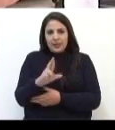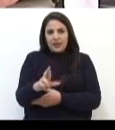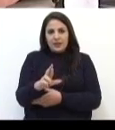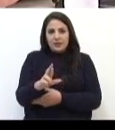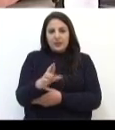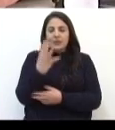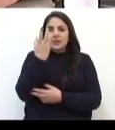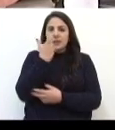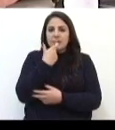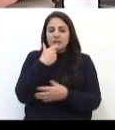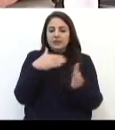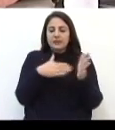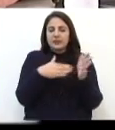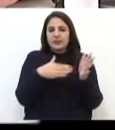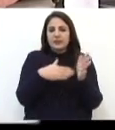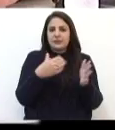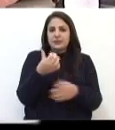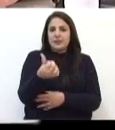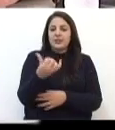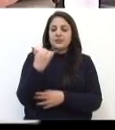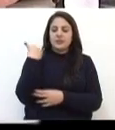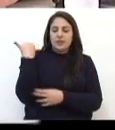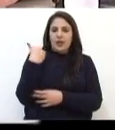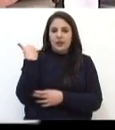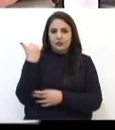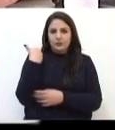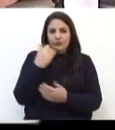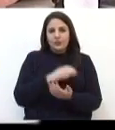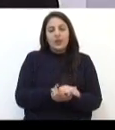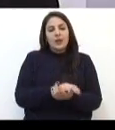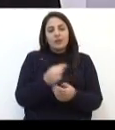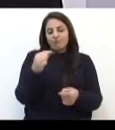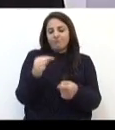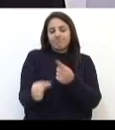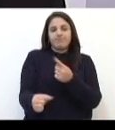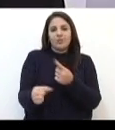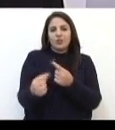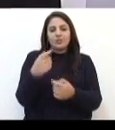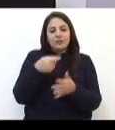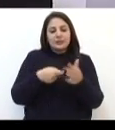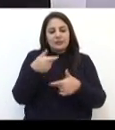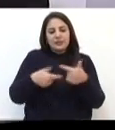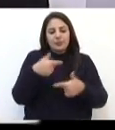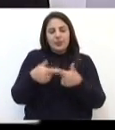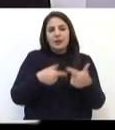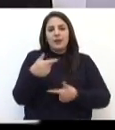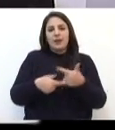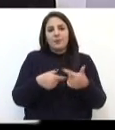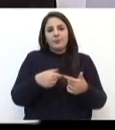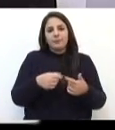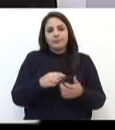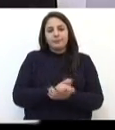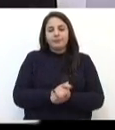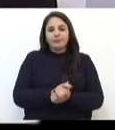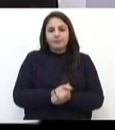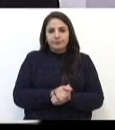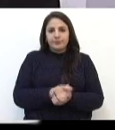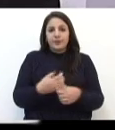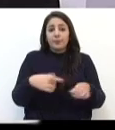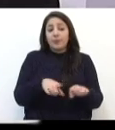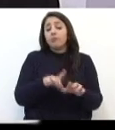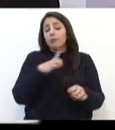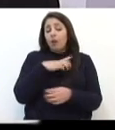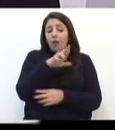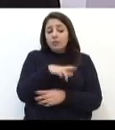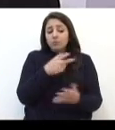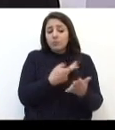Dalalana, discorda e vai trabalhar para a derrubada do veto. O prefeito tem as razões pelo que vetou esse projeto,